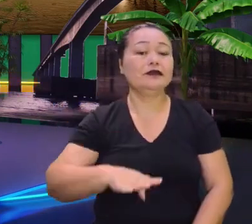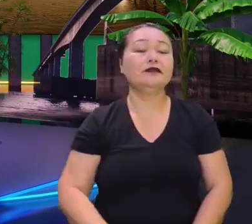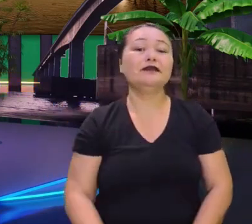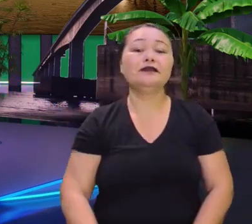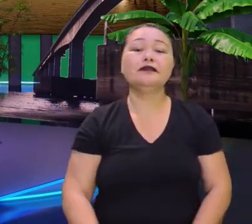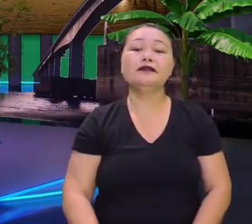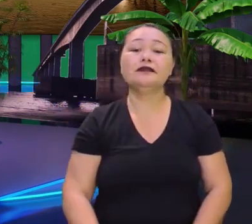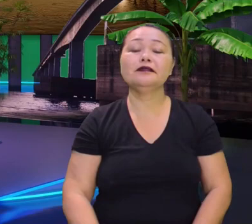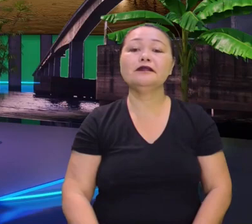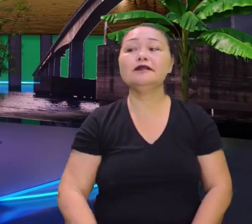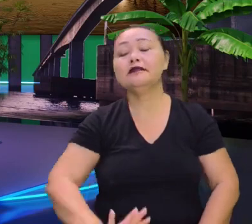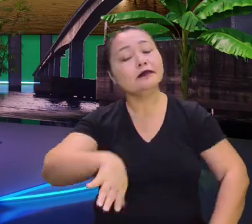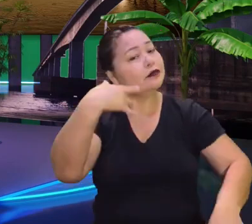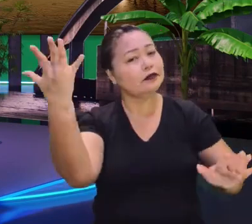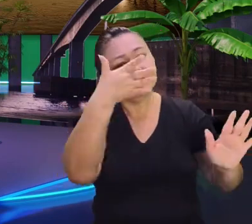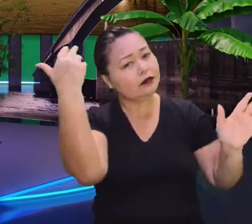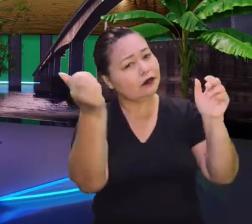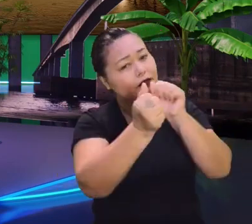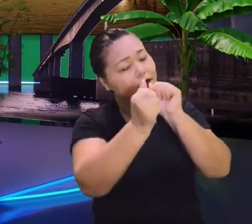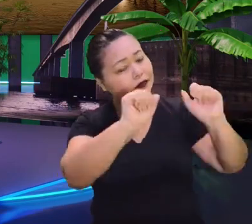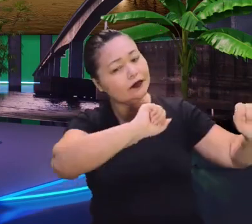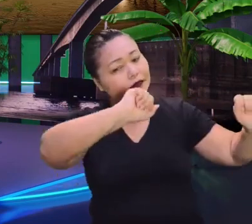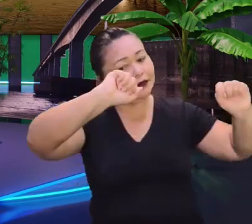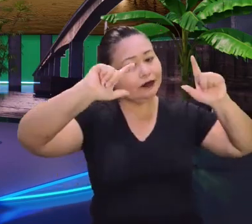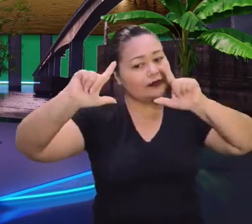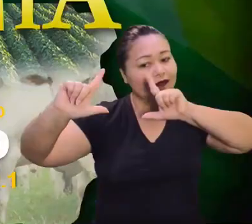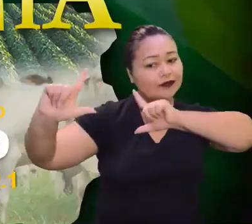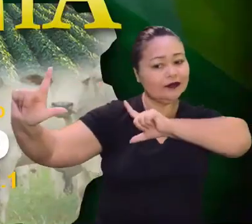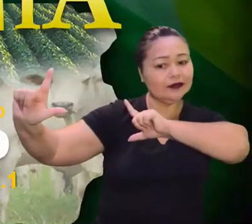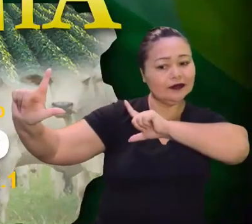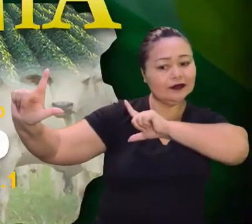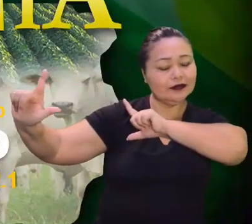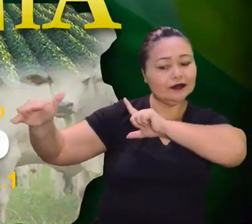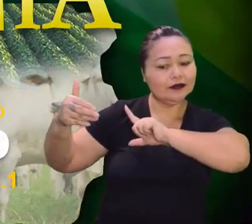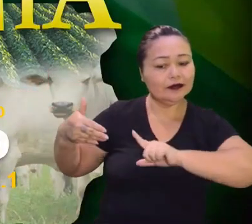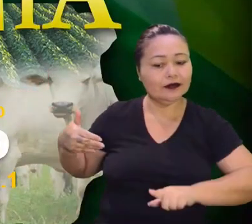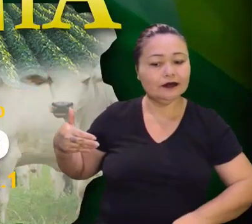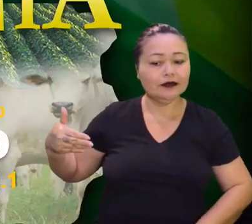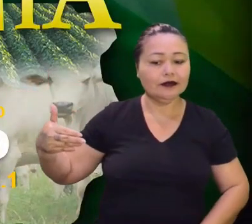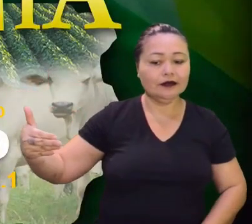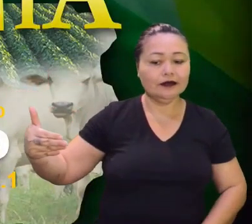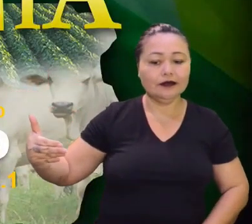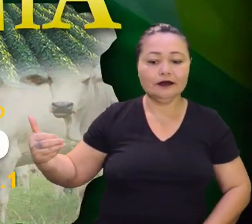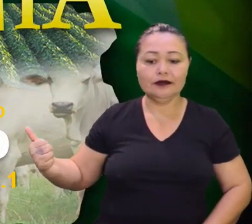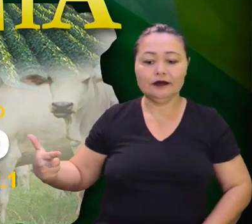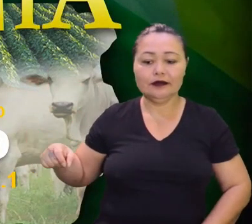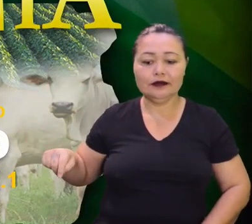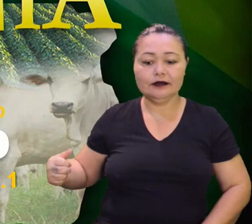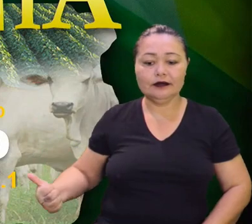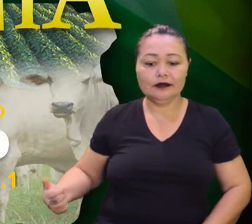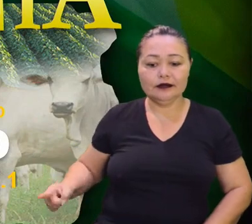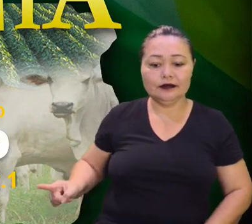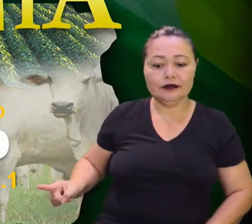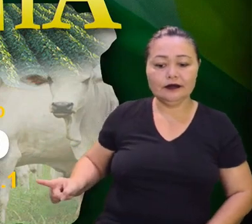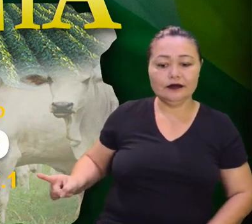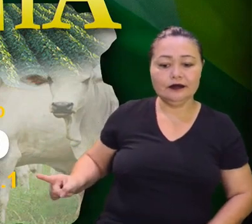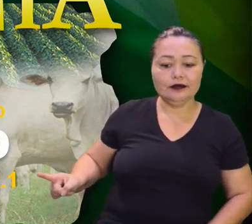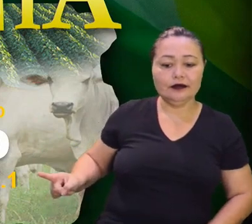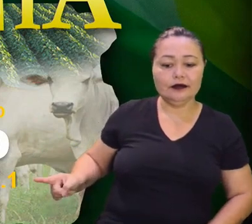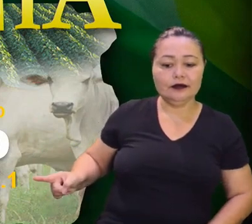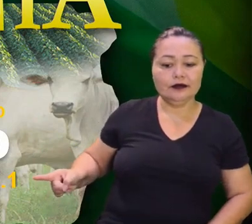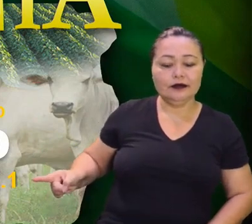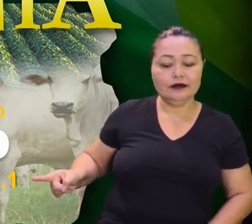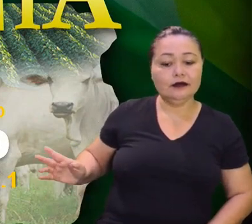bem. Então, vamos junto? Vamos lá na tela? Já começou a teleaula 12.1,